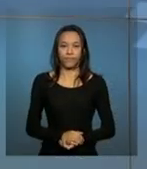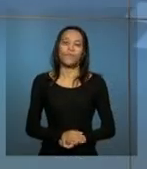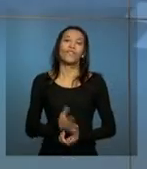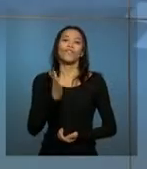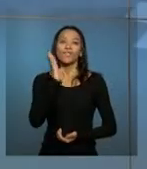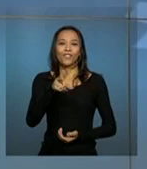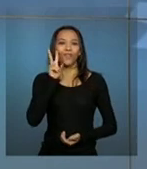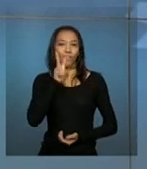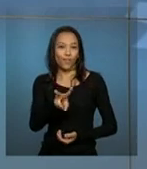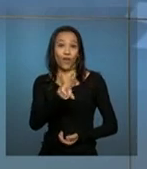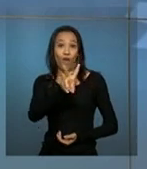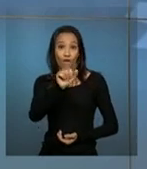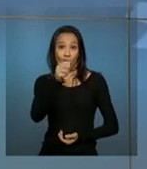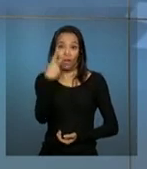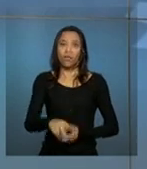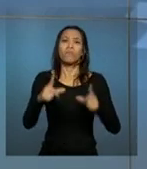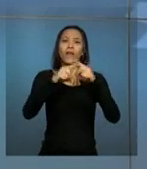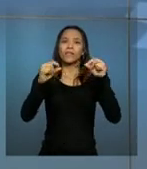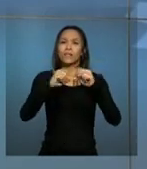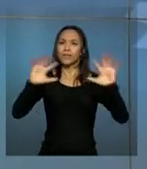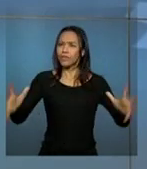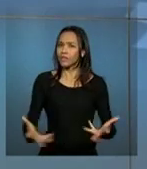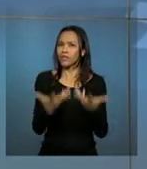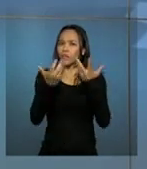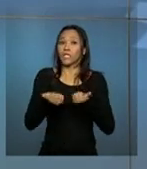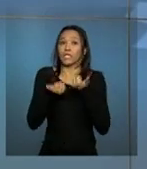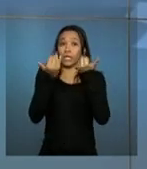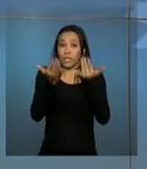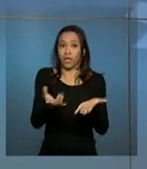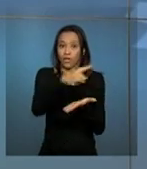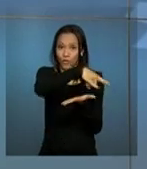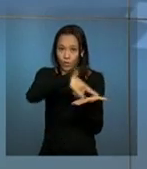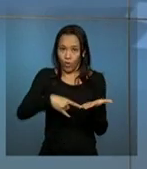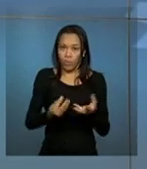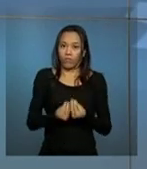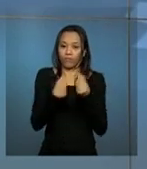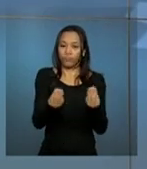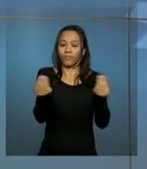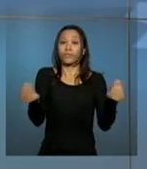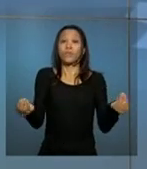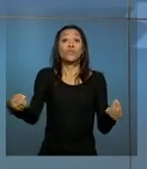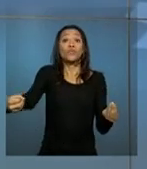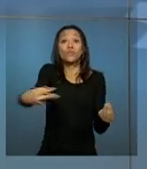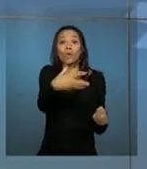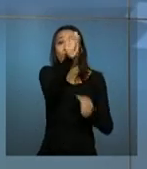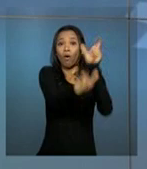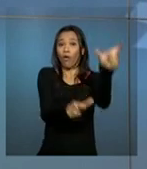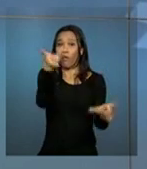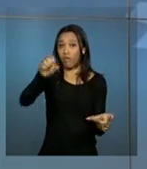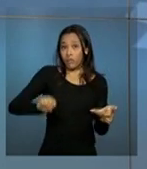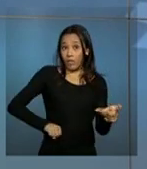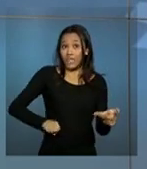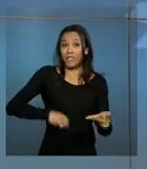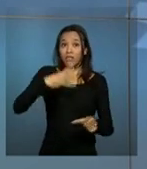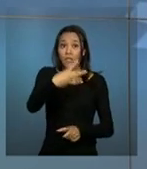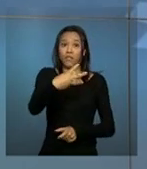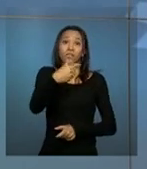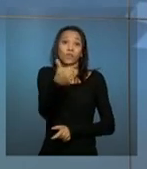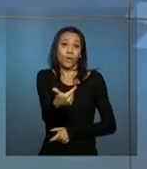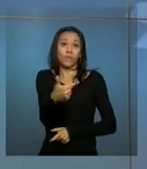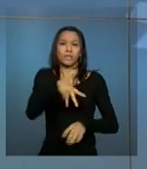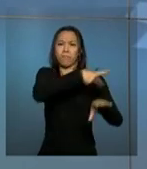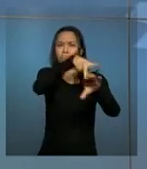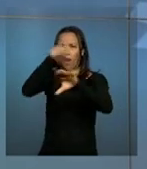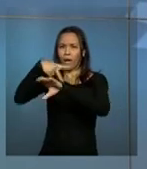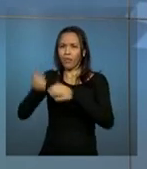Você acompanhou ao vivo de Brasília a cerimônia de entrega das credenciais dos novos embaixadores de 32 países